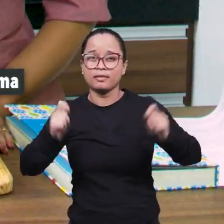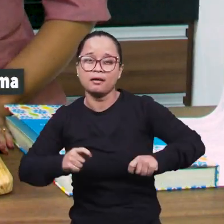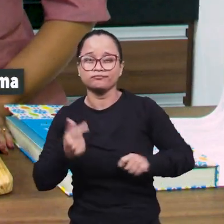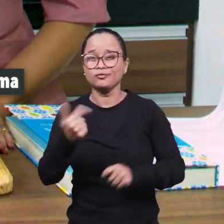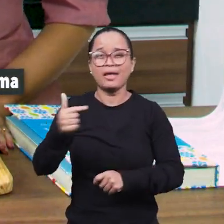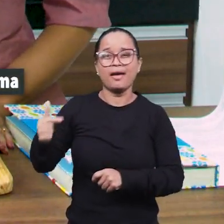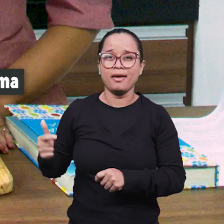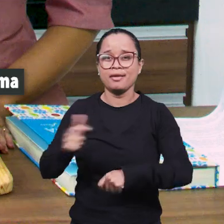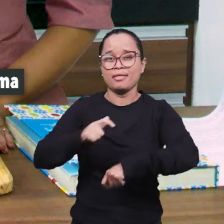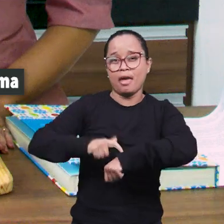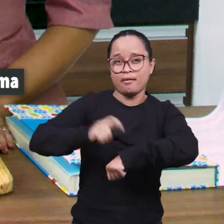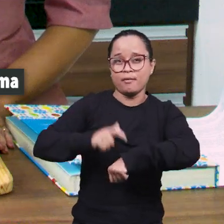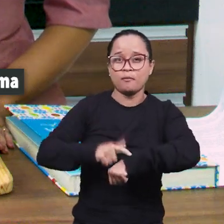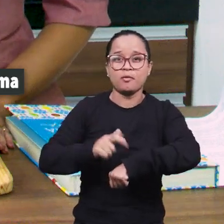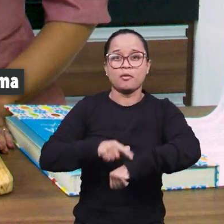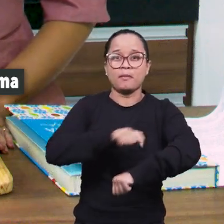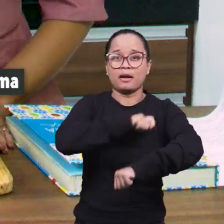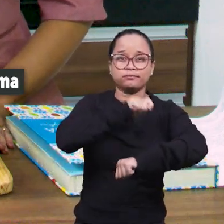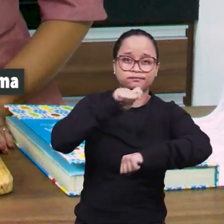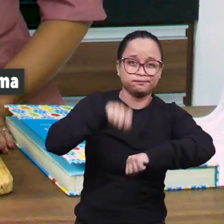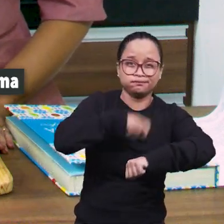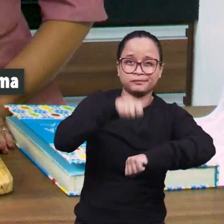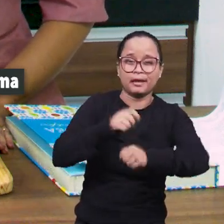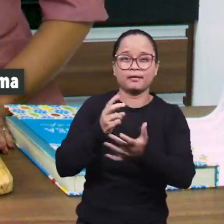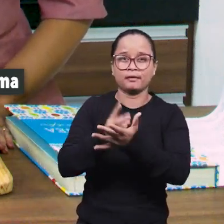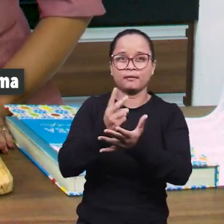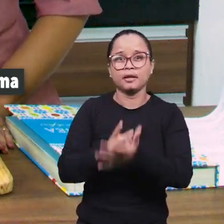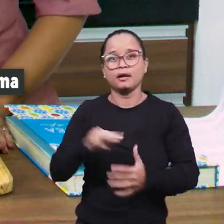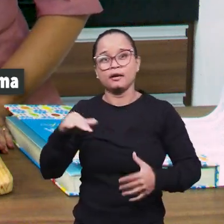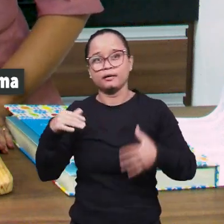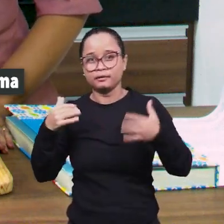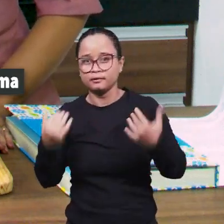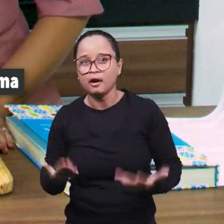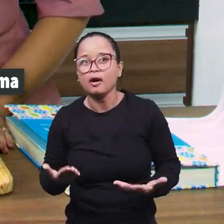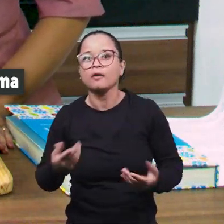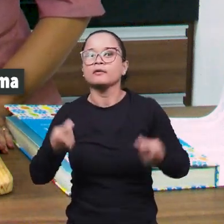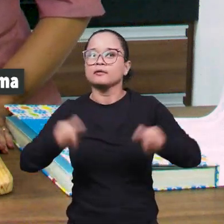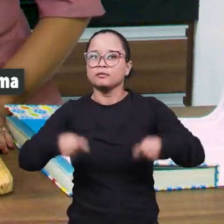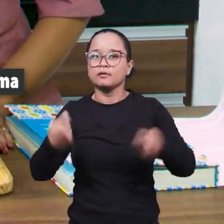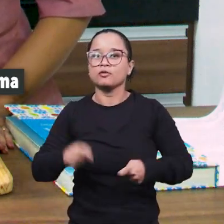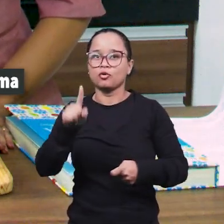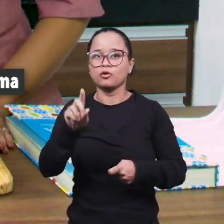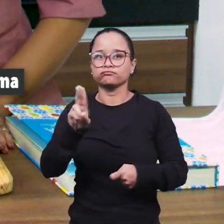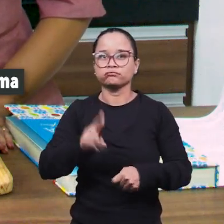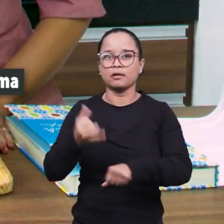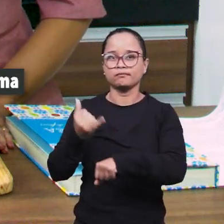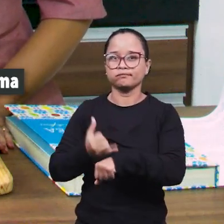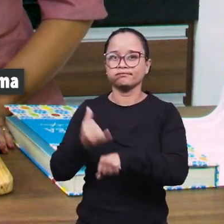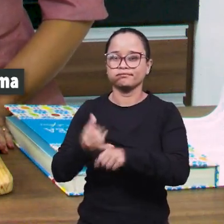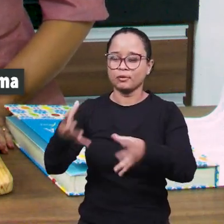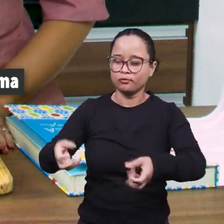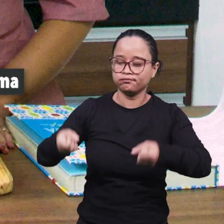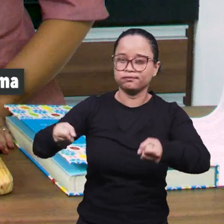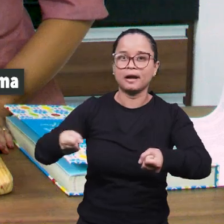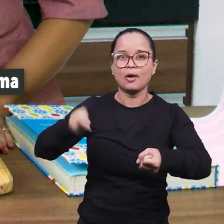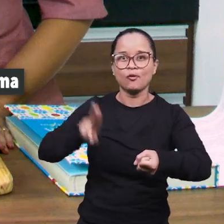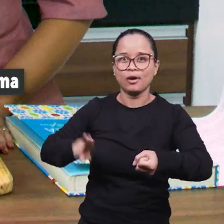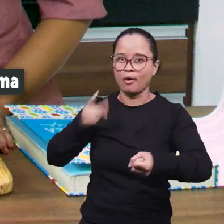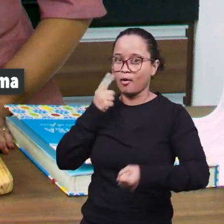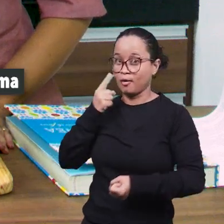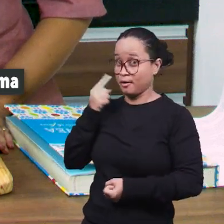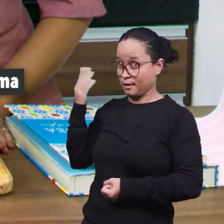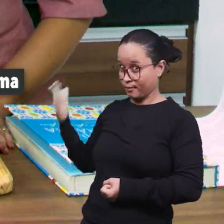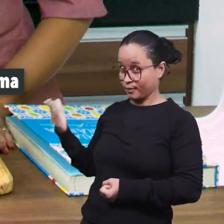usa, põe na travessa e reutiliza. Exatamente. É esse tipo de panela que nós estamos falando. Olha aqui,